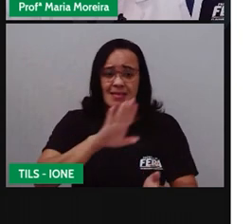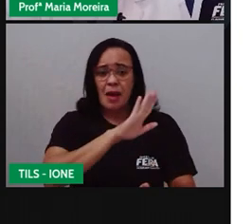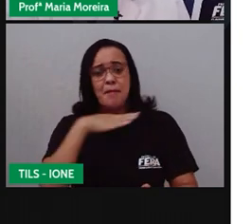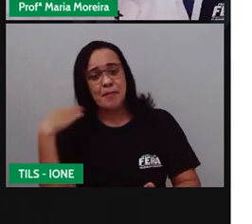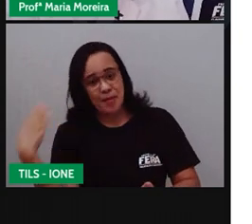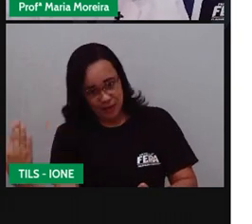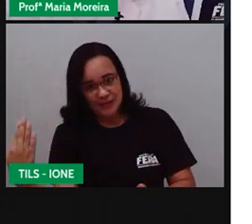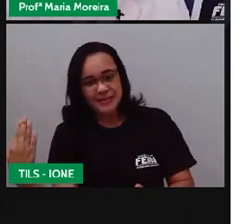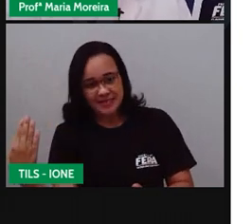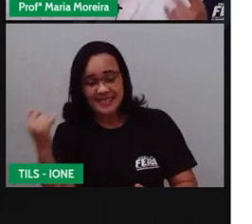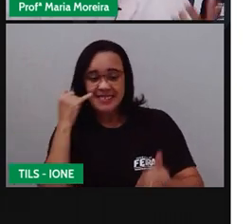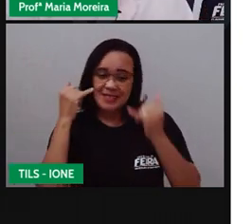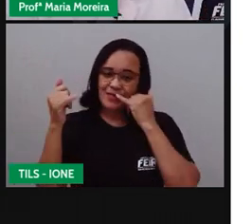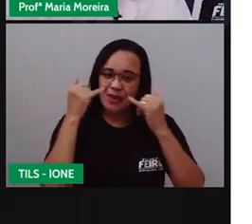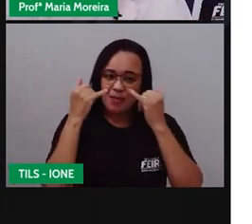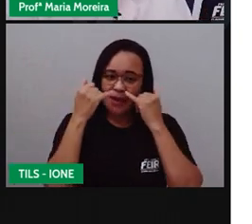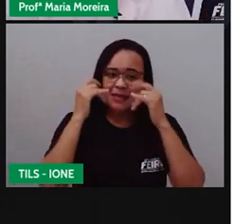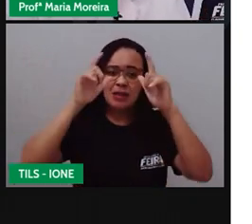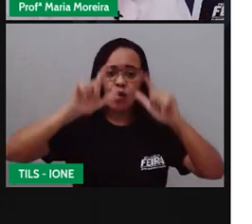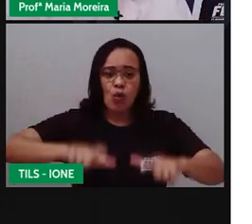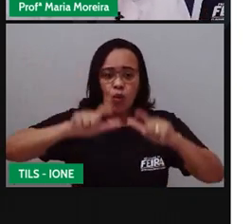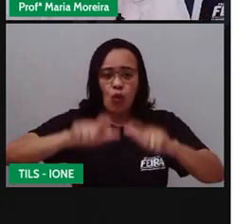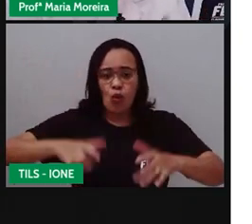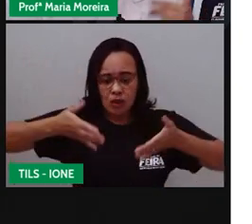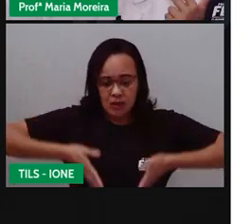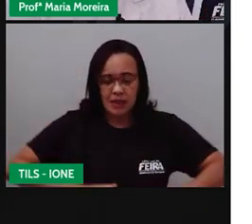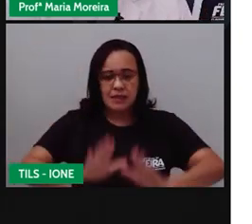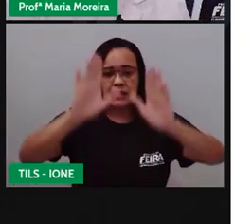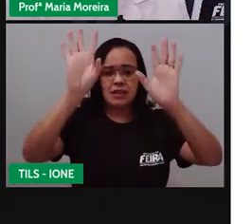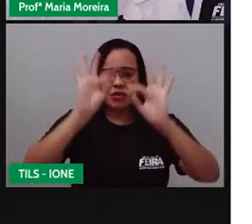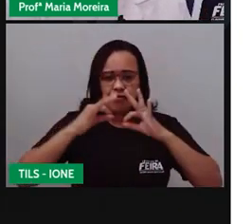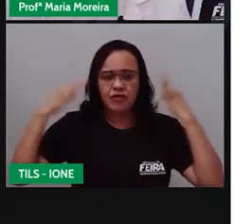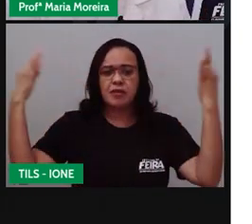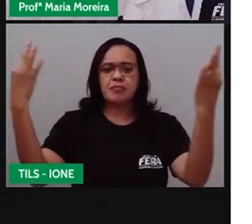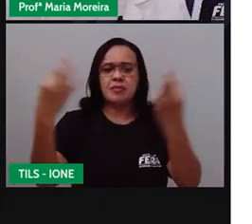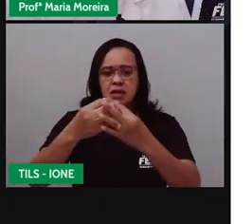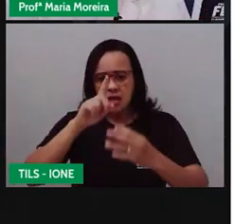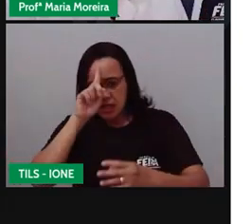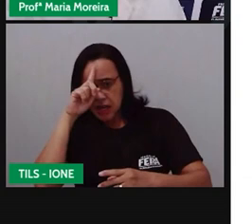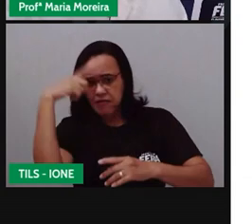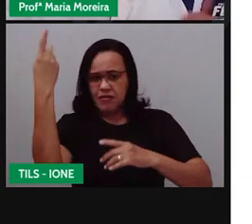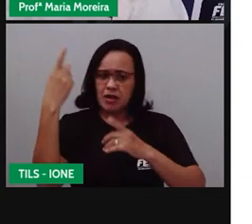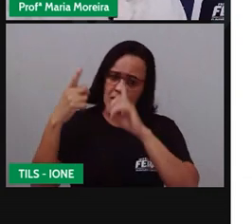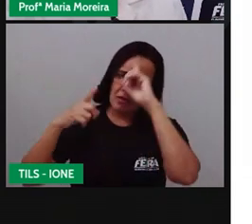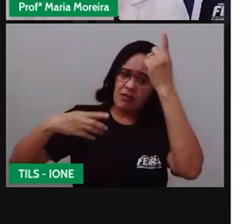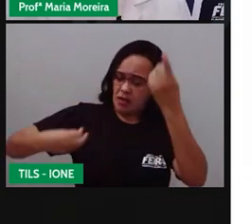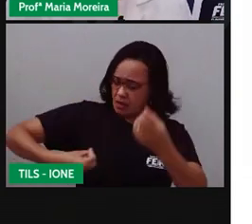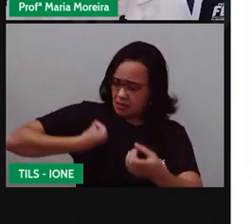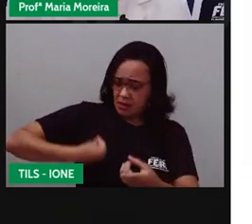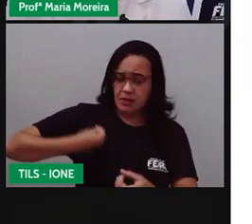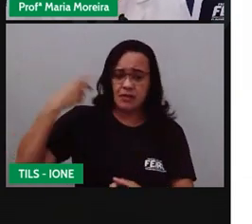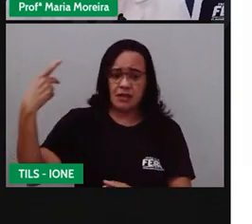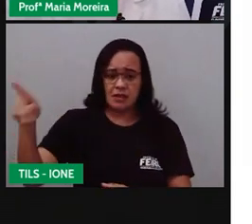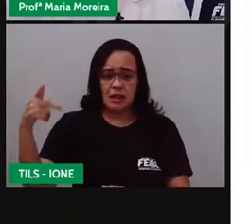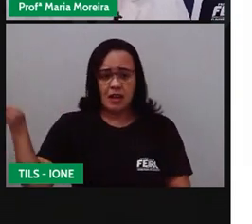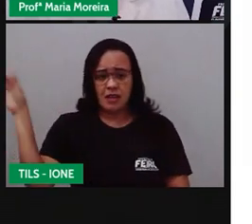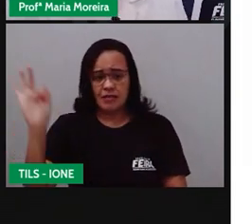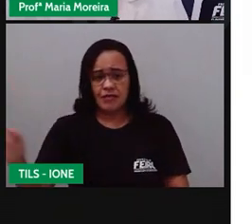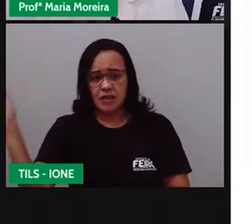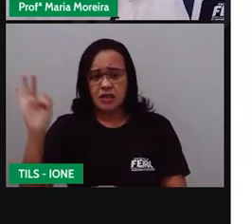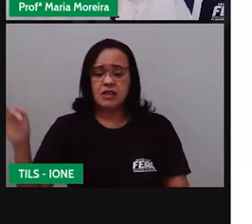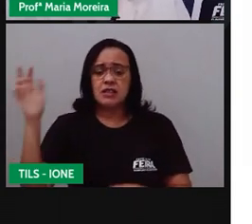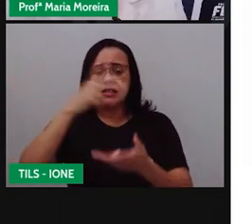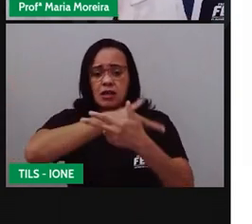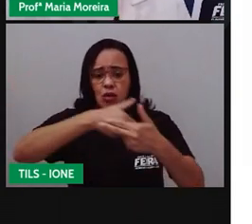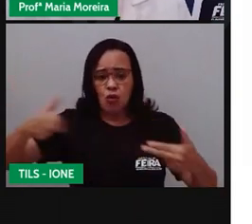são informações que vai falar sobre o quê? Onde ele nasceu, os pais, os inventos, a vida dele lá em Paris, quando ele volta para Petrópolis. Então, ele vai